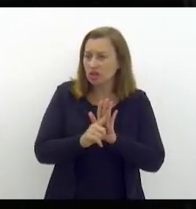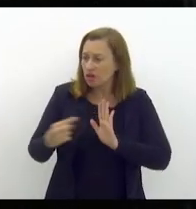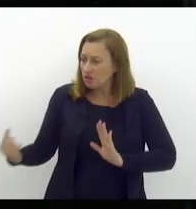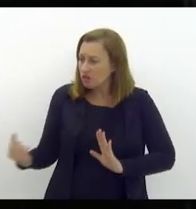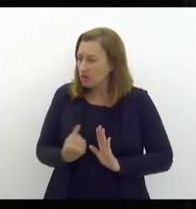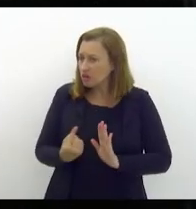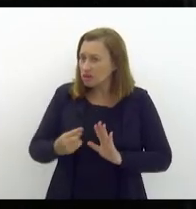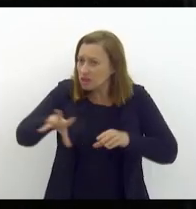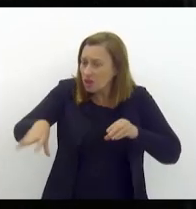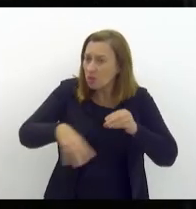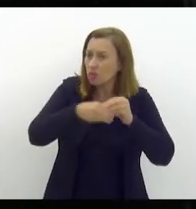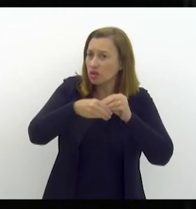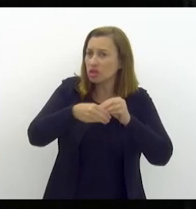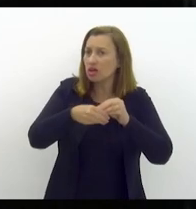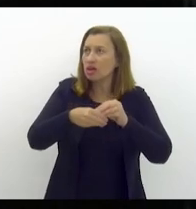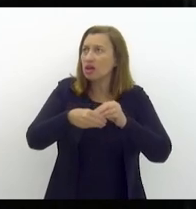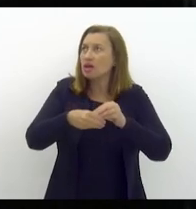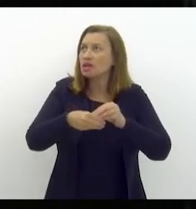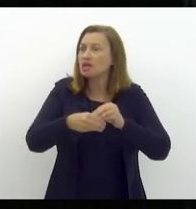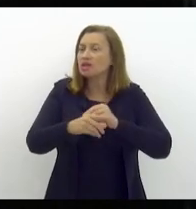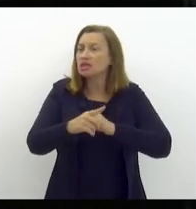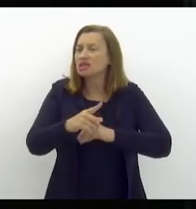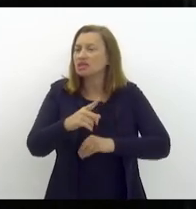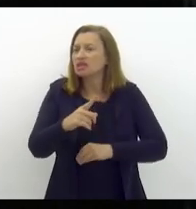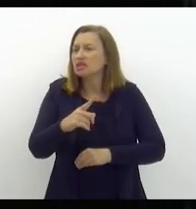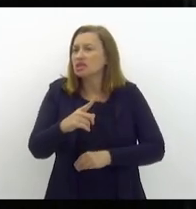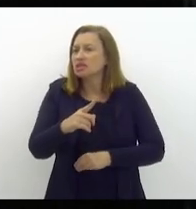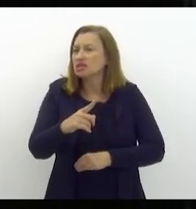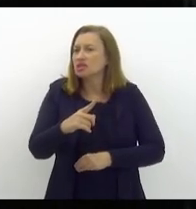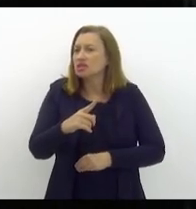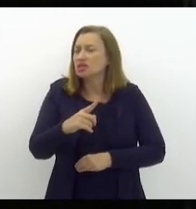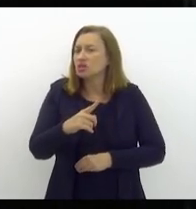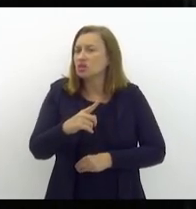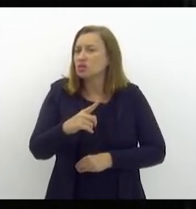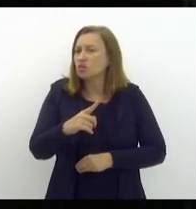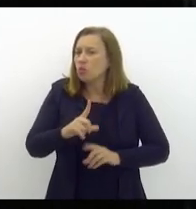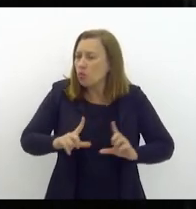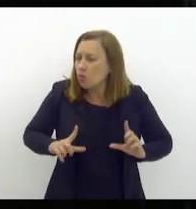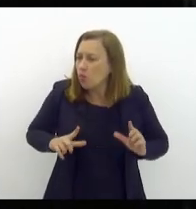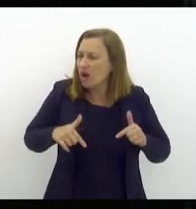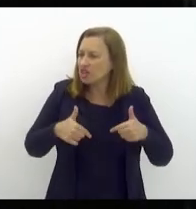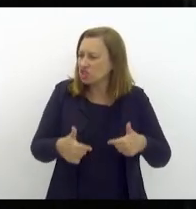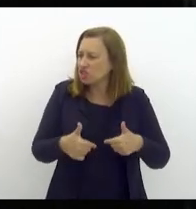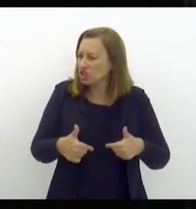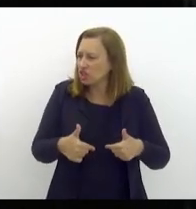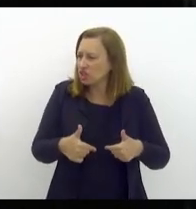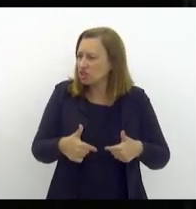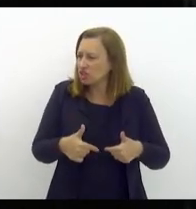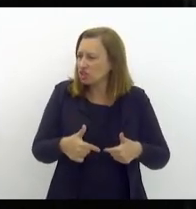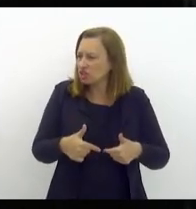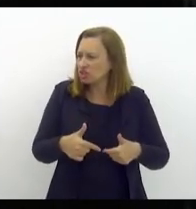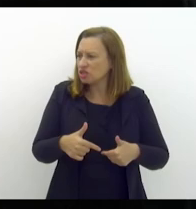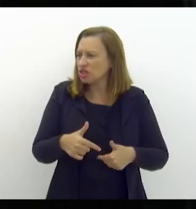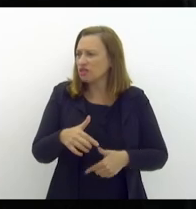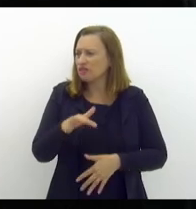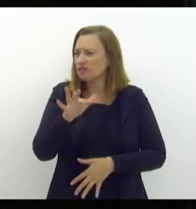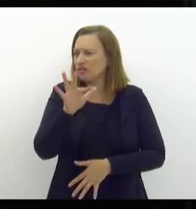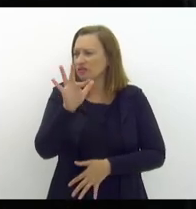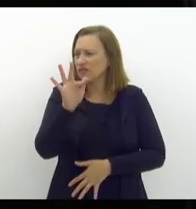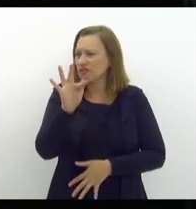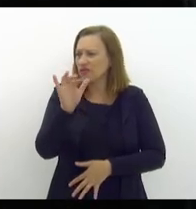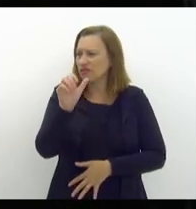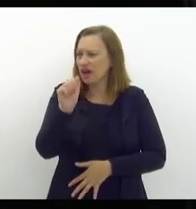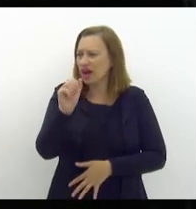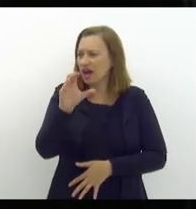a ser implementado e que tivesse o ato de facultar o policial de usar ou não, nós